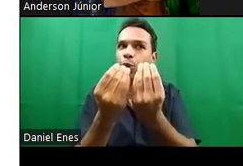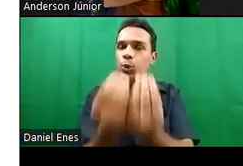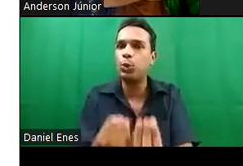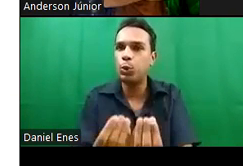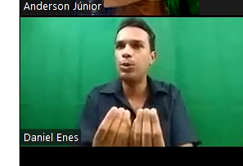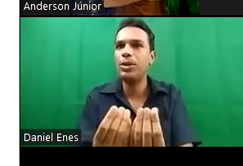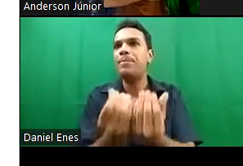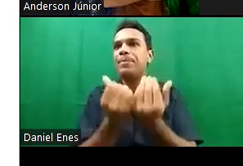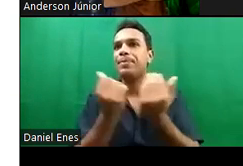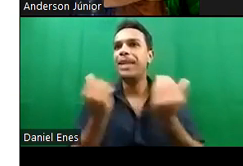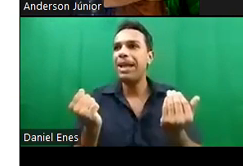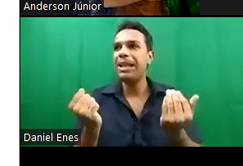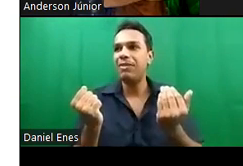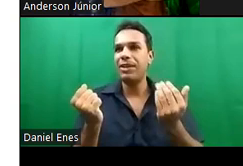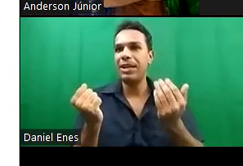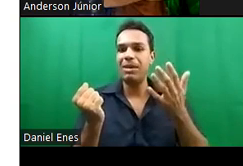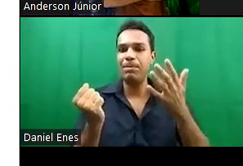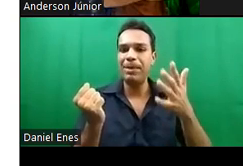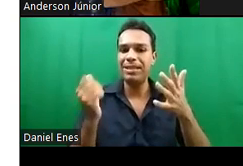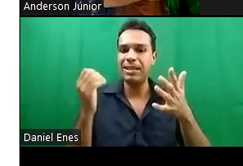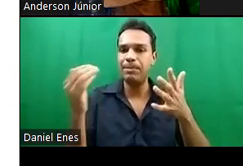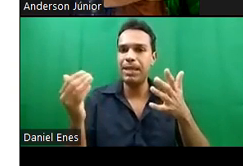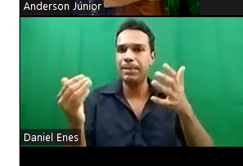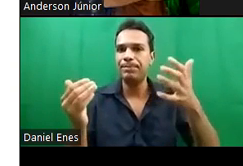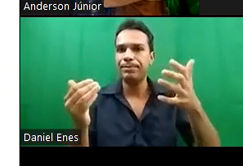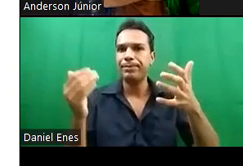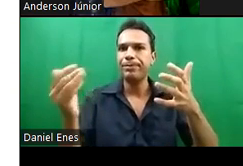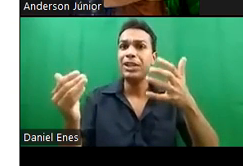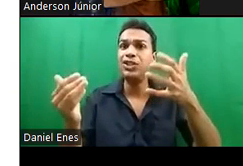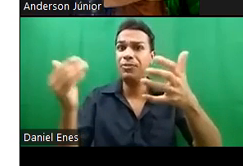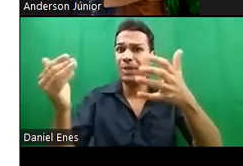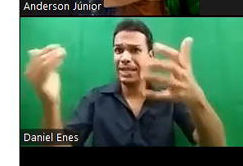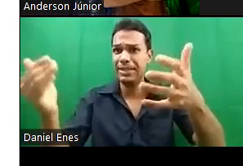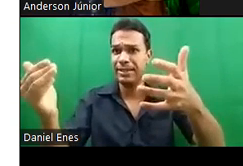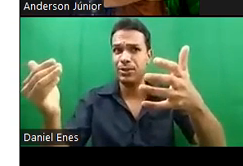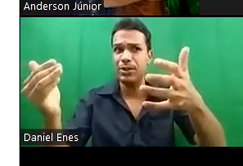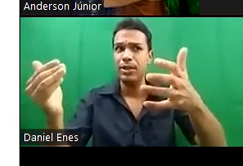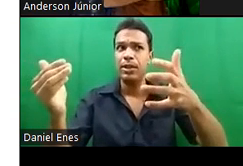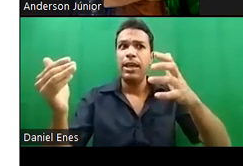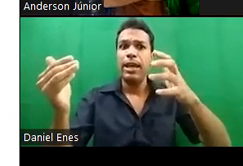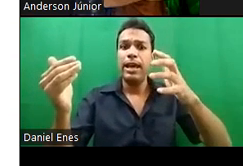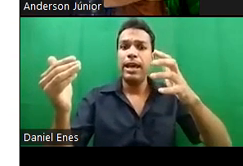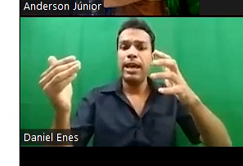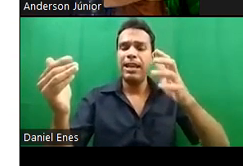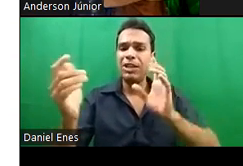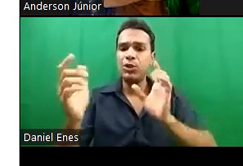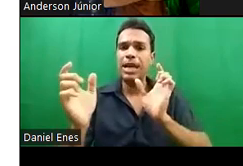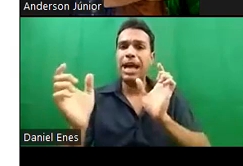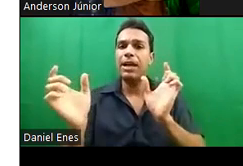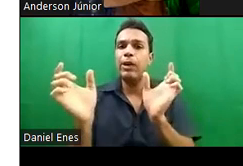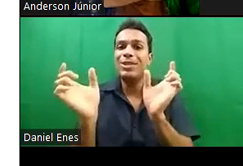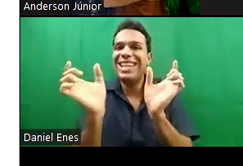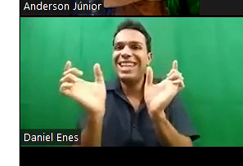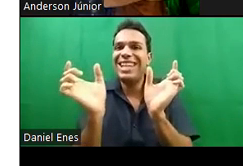com a estrutura da palavra, ela vai perceber diferenças, ela vai